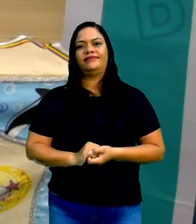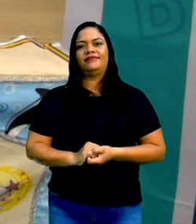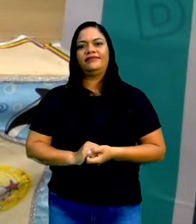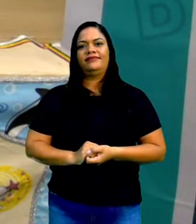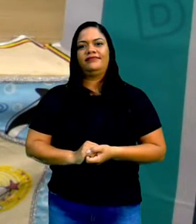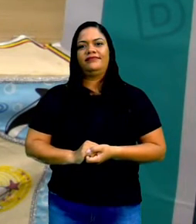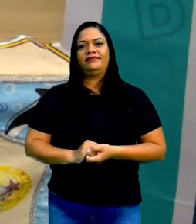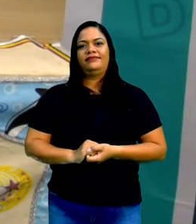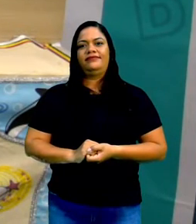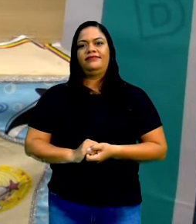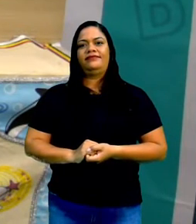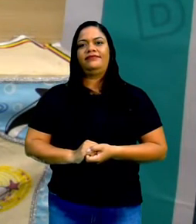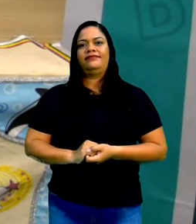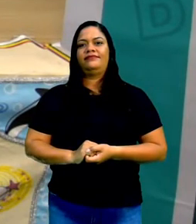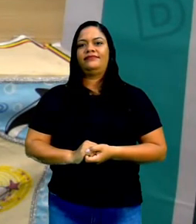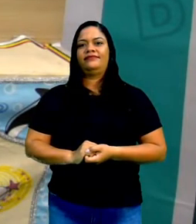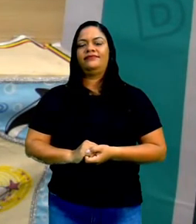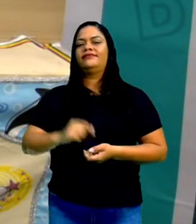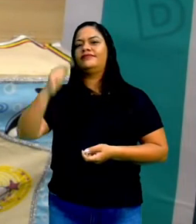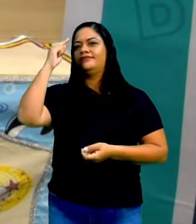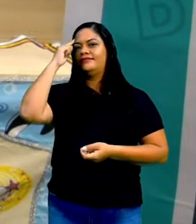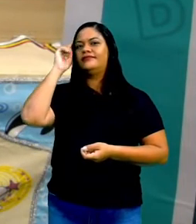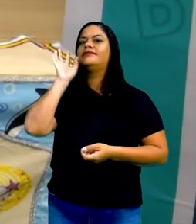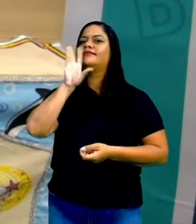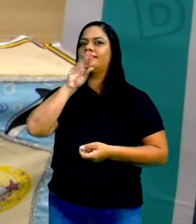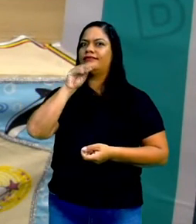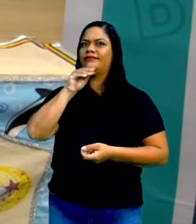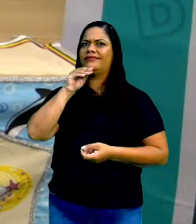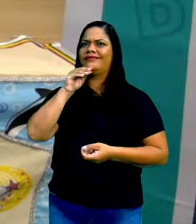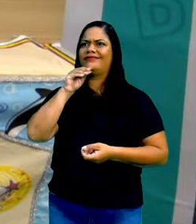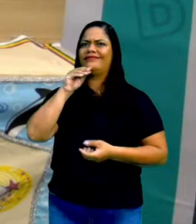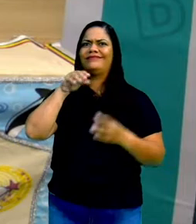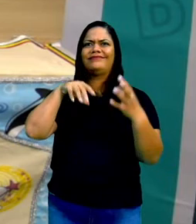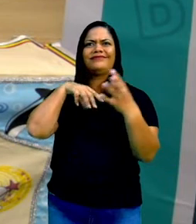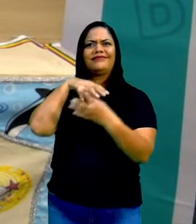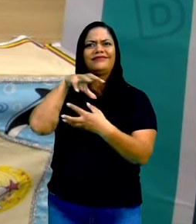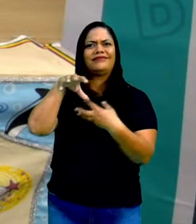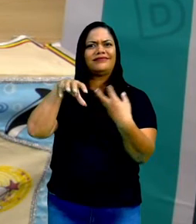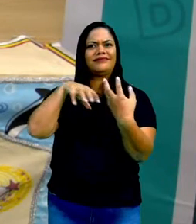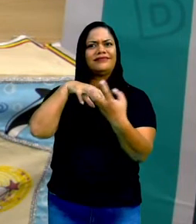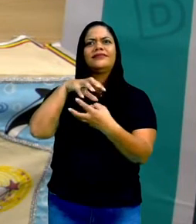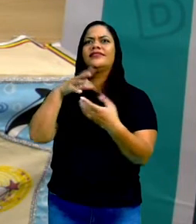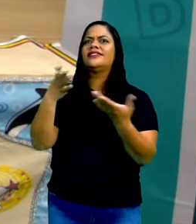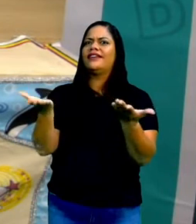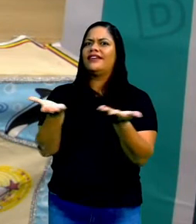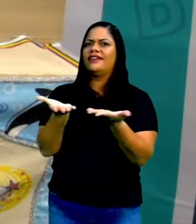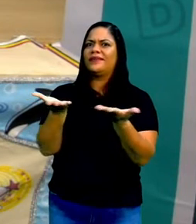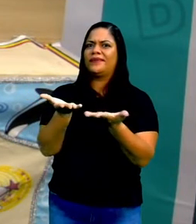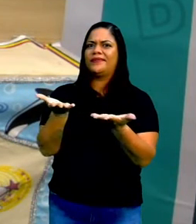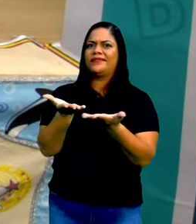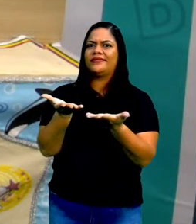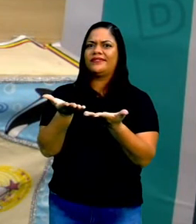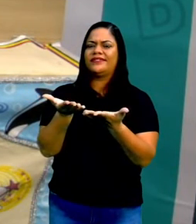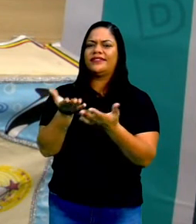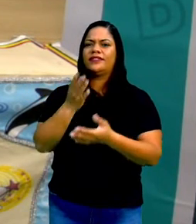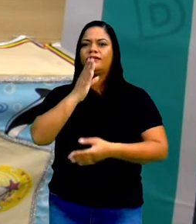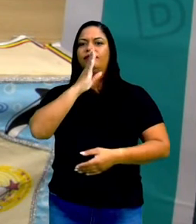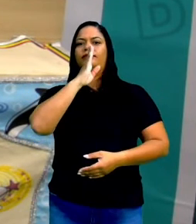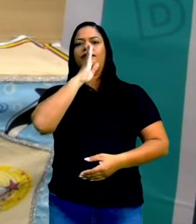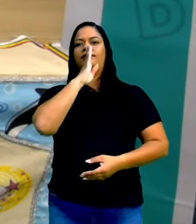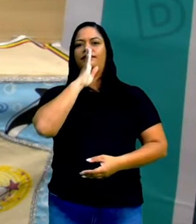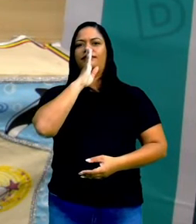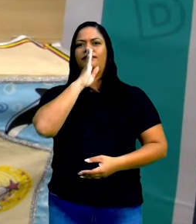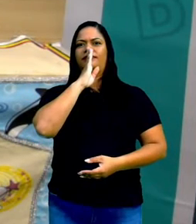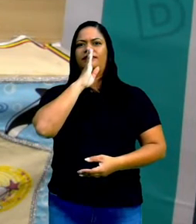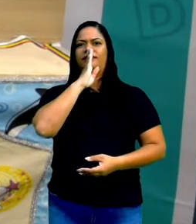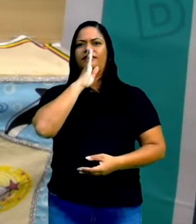é. Ó, o pensamento do patinho ficou confuso, crianças. Pois agora que ele não fazia mais